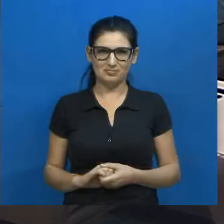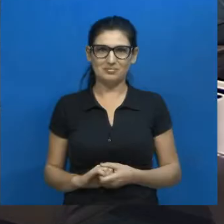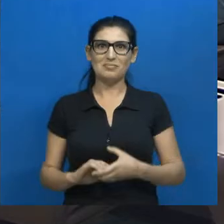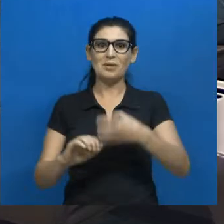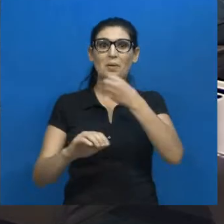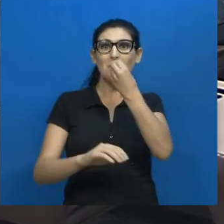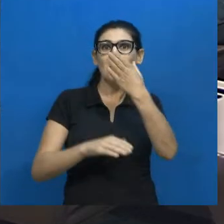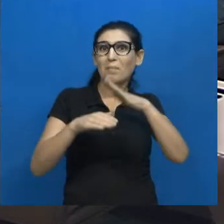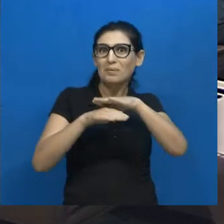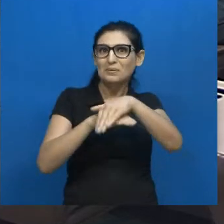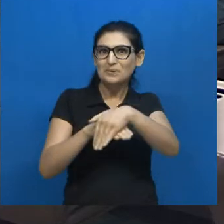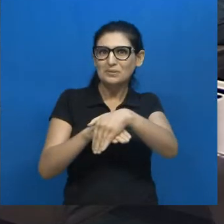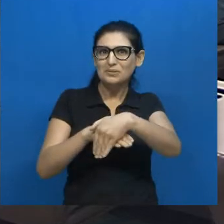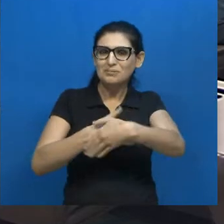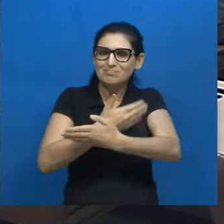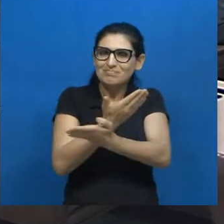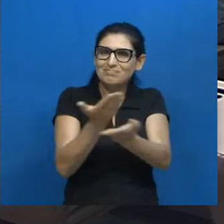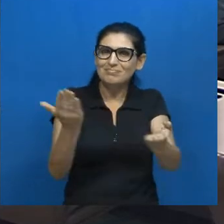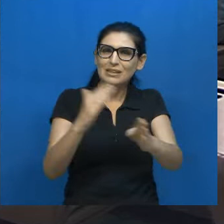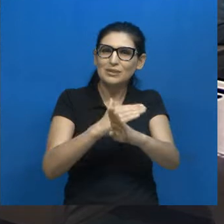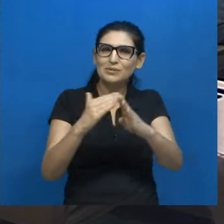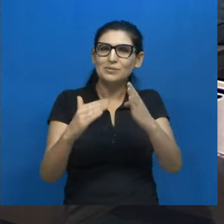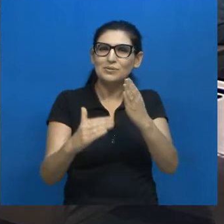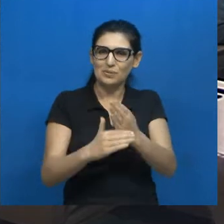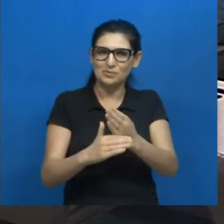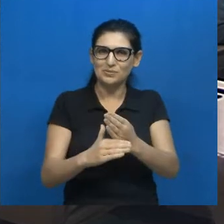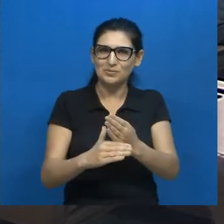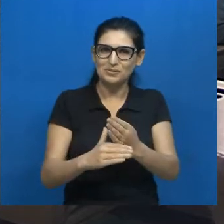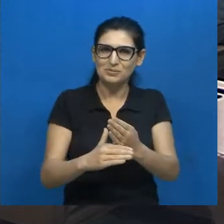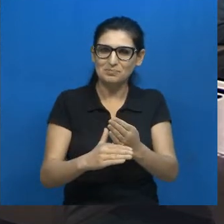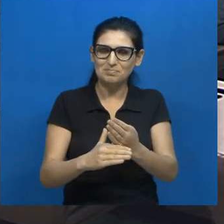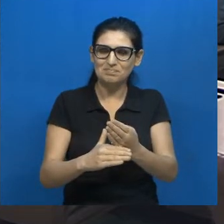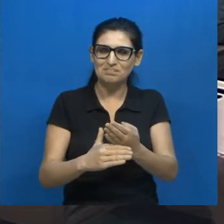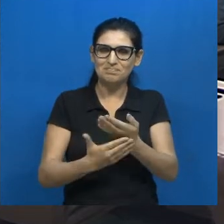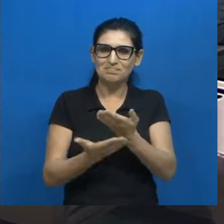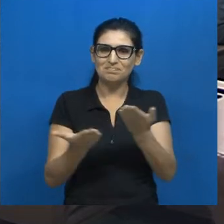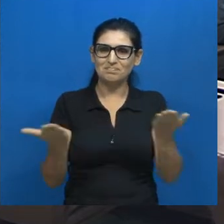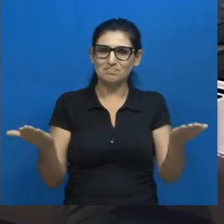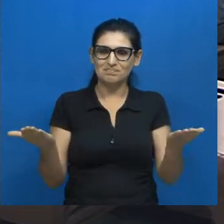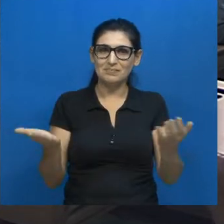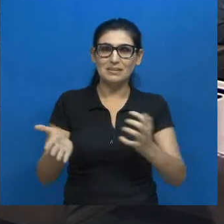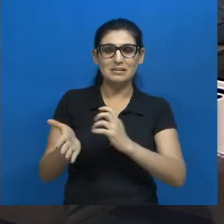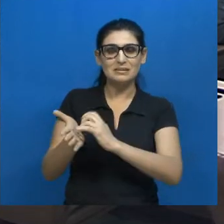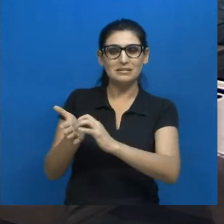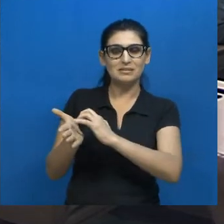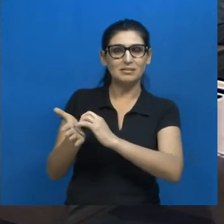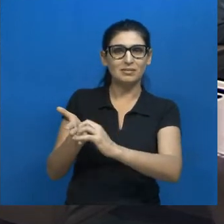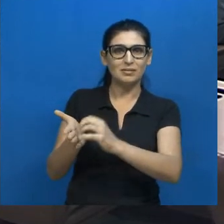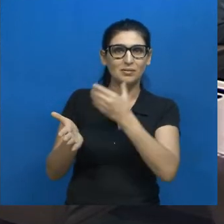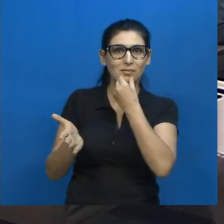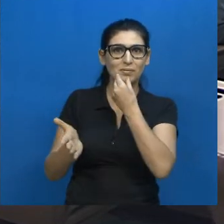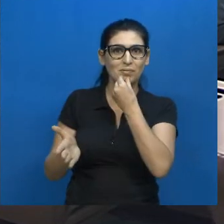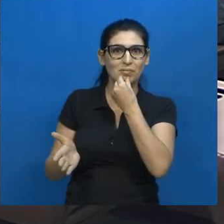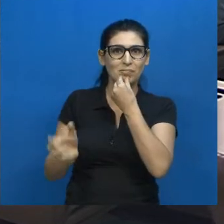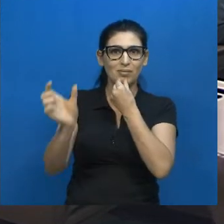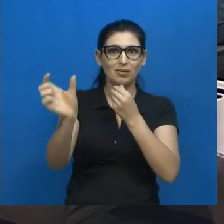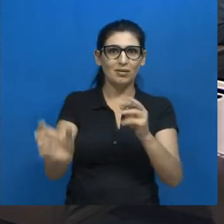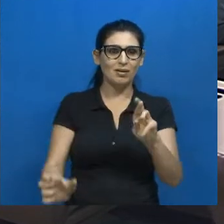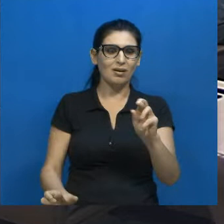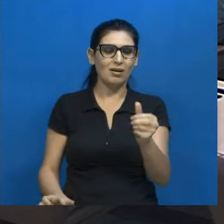Boa noite a todos. Aqui eu quero saudar aqui o secretário adjunto Rafael